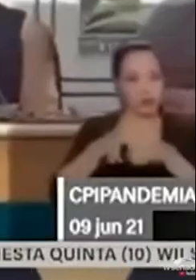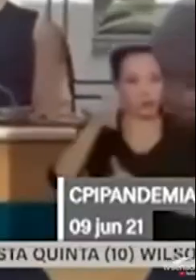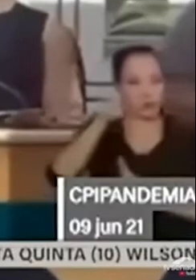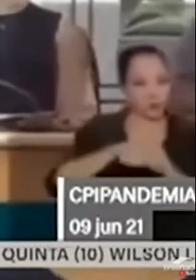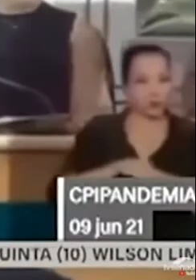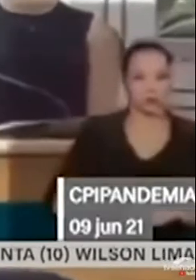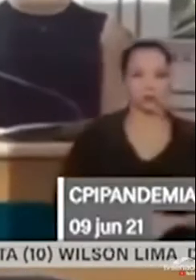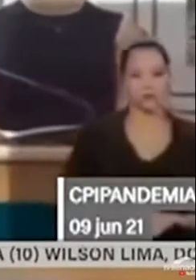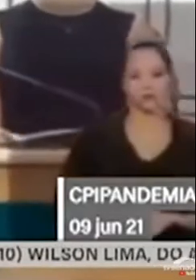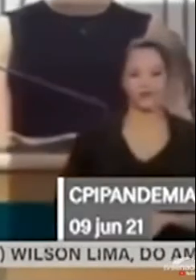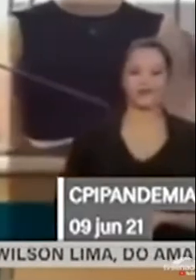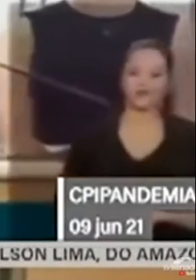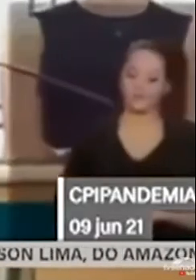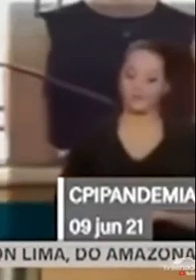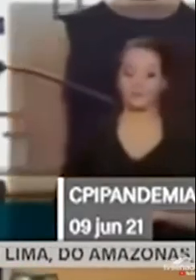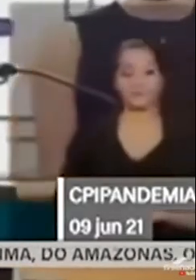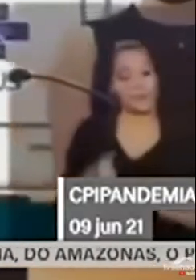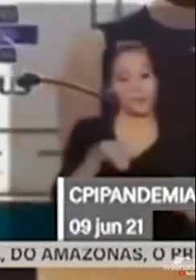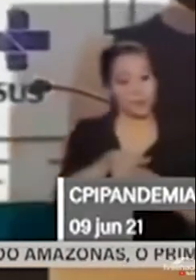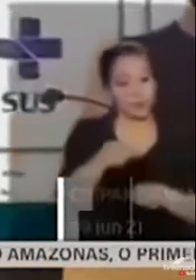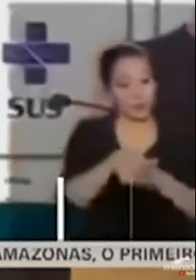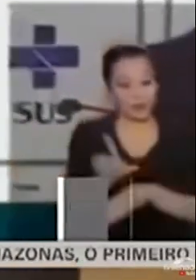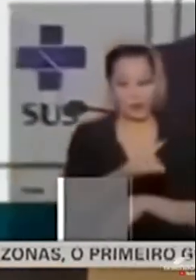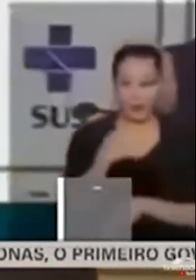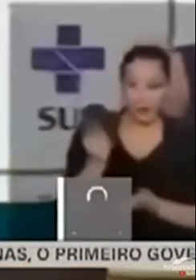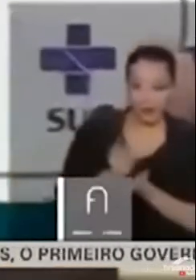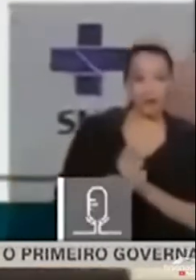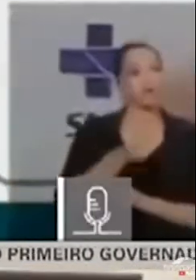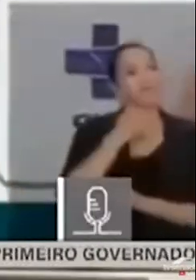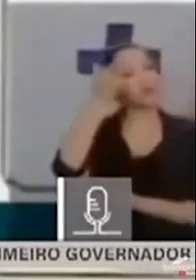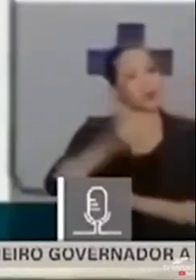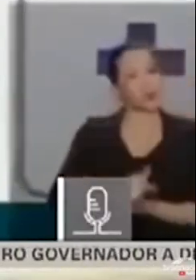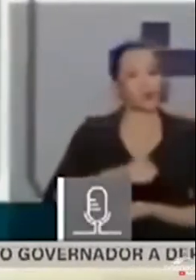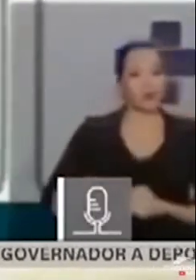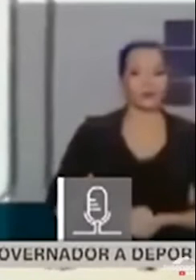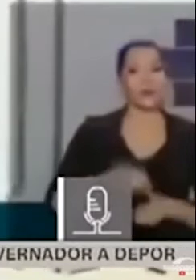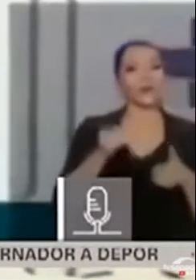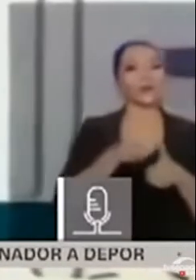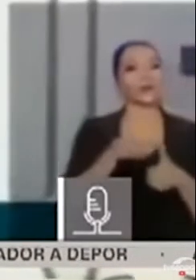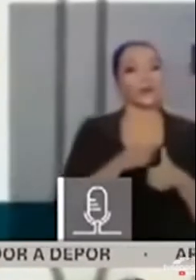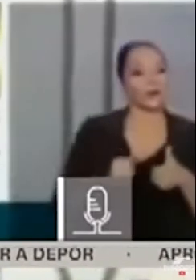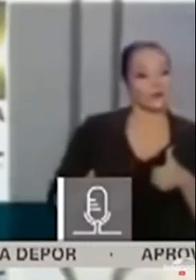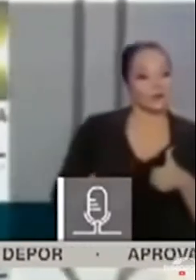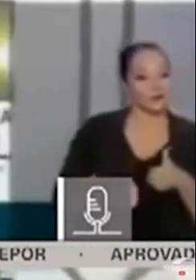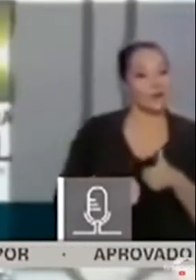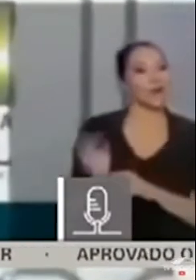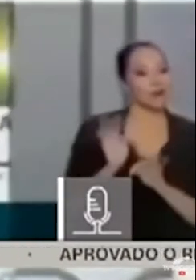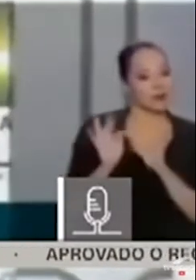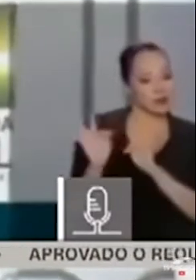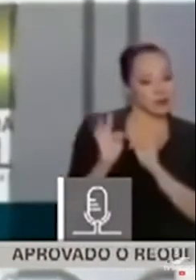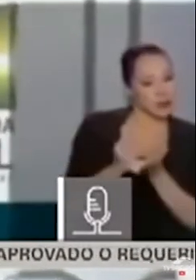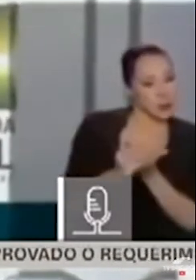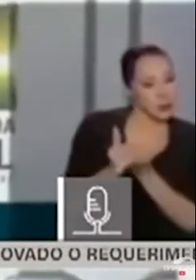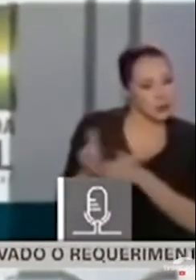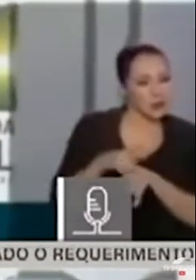Não seja covarde. Não faça isso. As recomendações que nós já fizemos e nós enfatizamos. Primeiro, é o tratamento precoce.